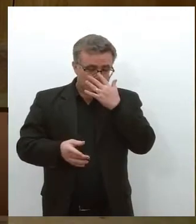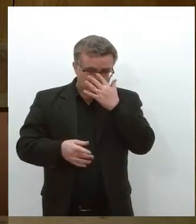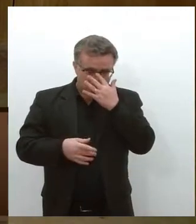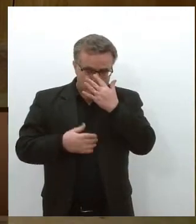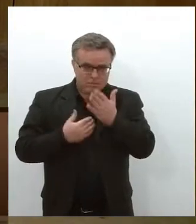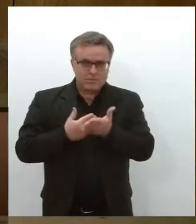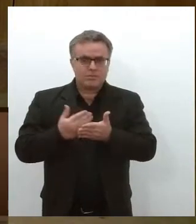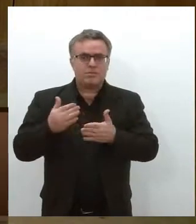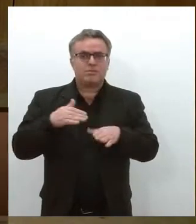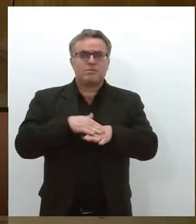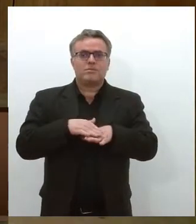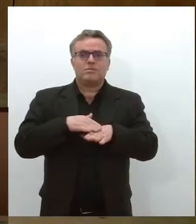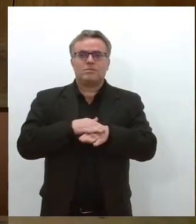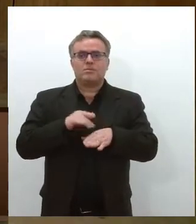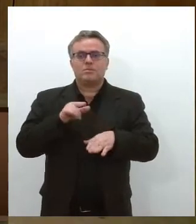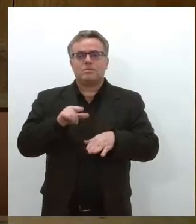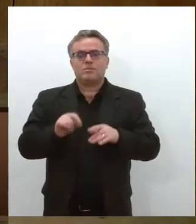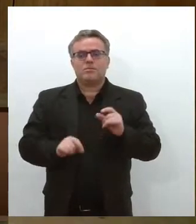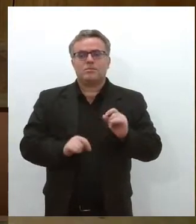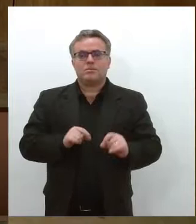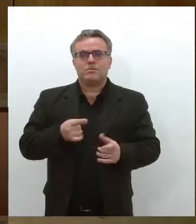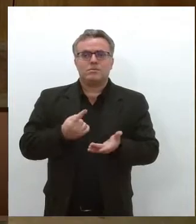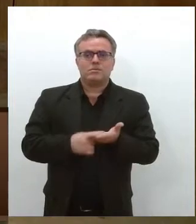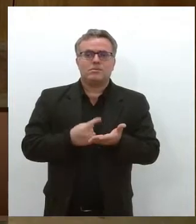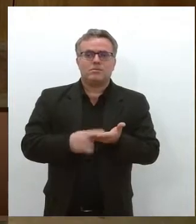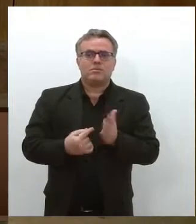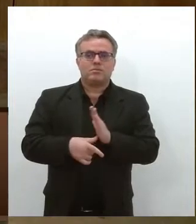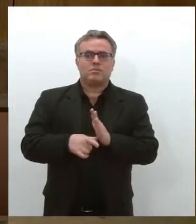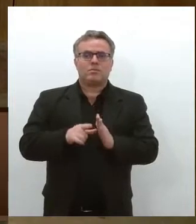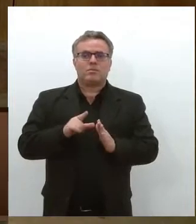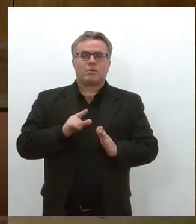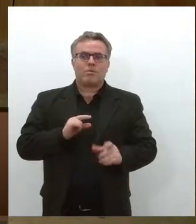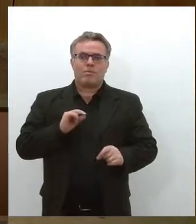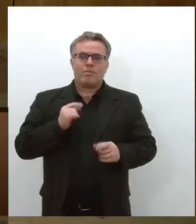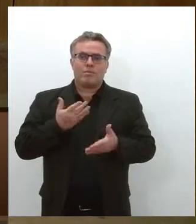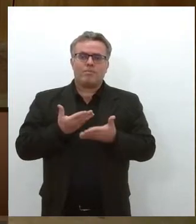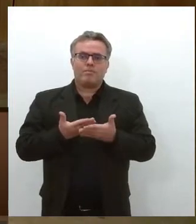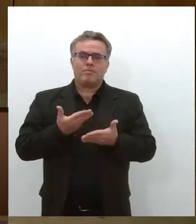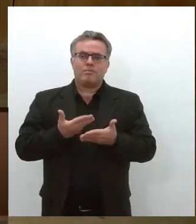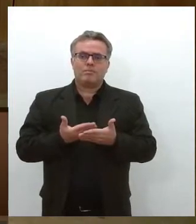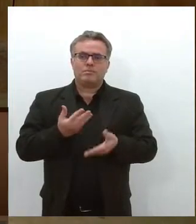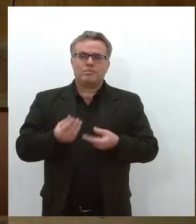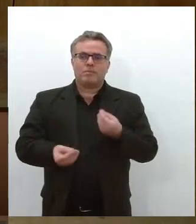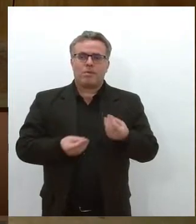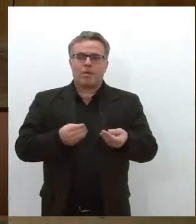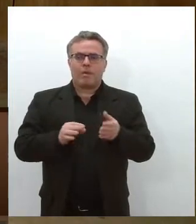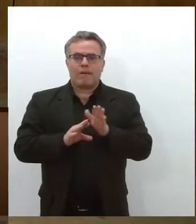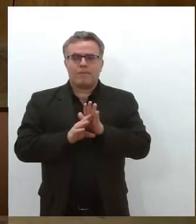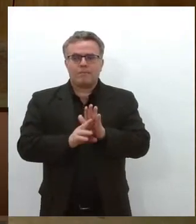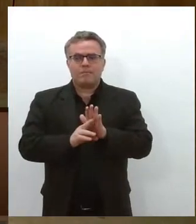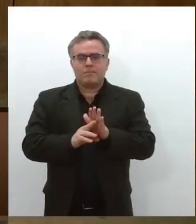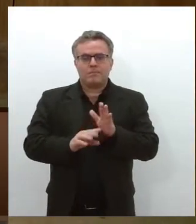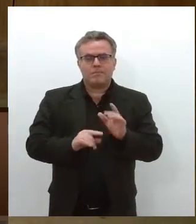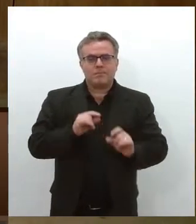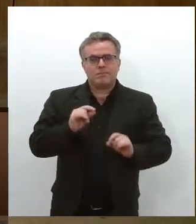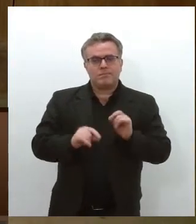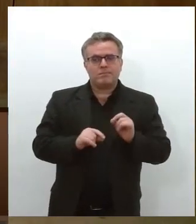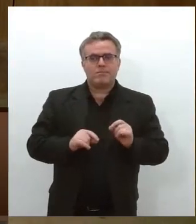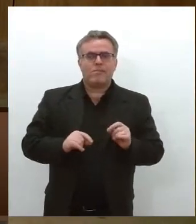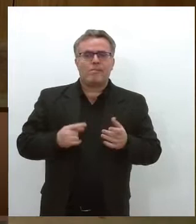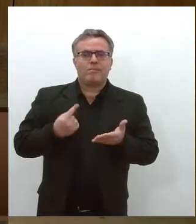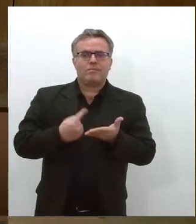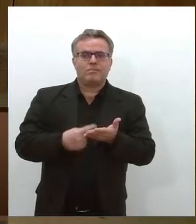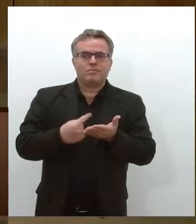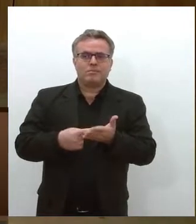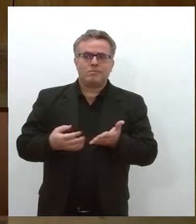porque eu sei que foi feito um levantamento prévio, né, um estudo pela Representativa, né, consolidando o resultado